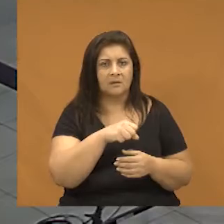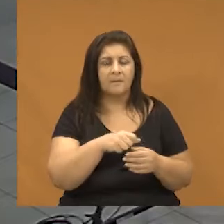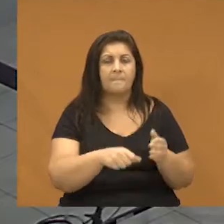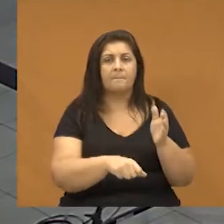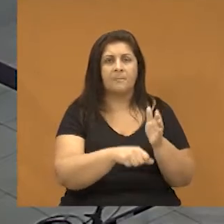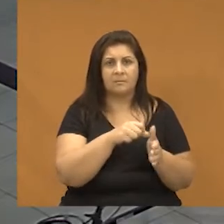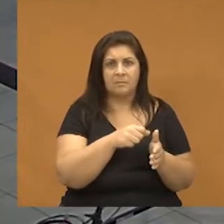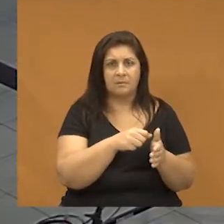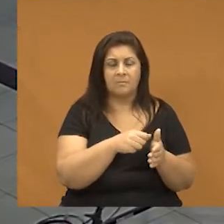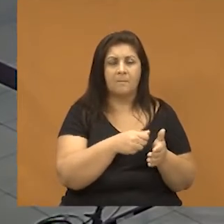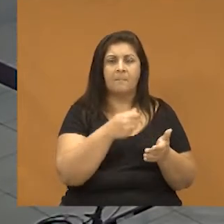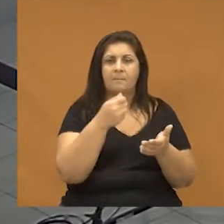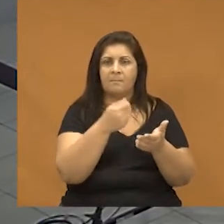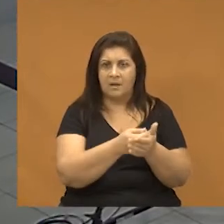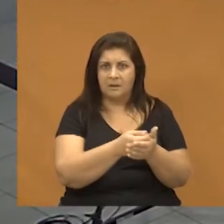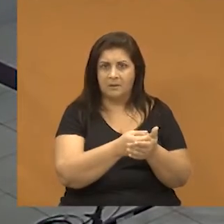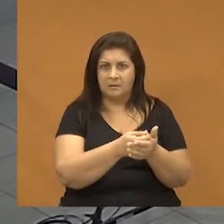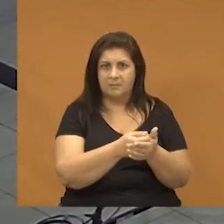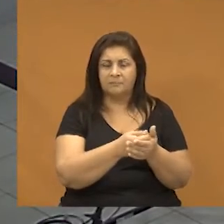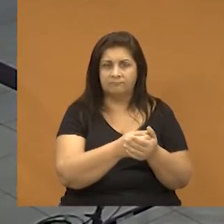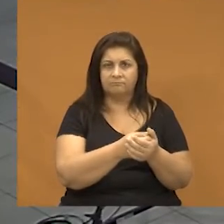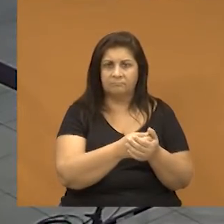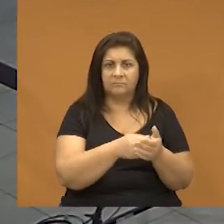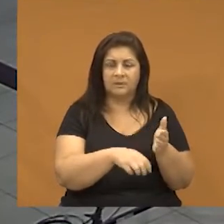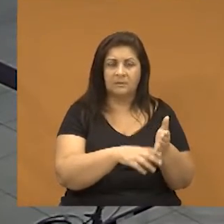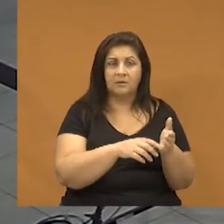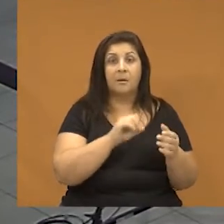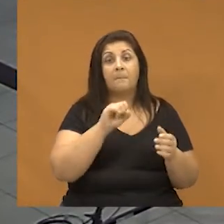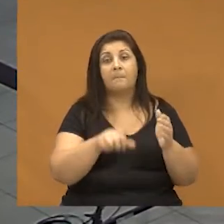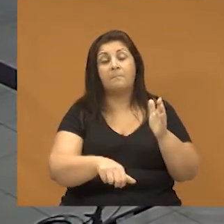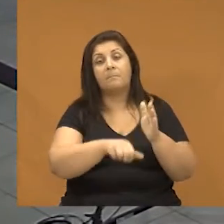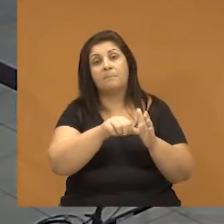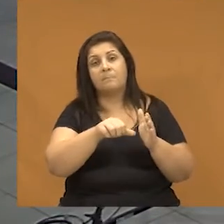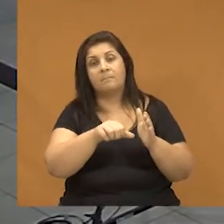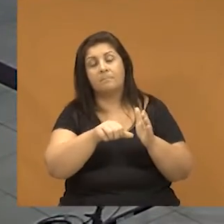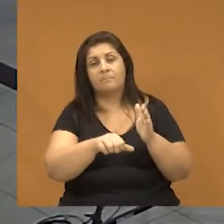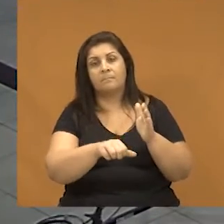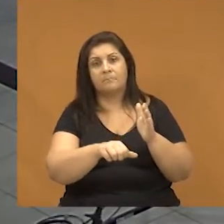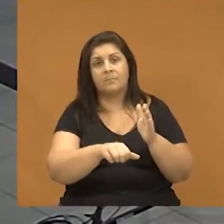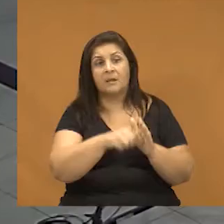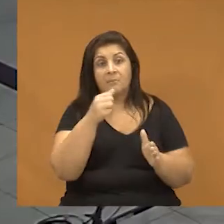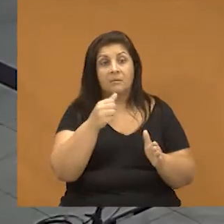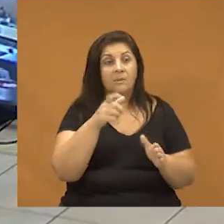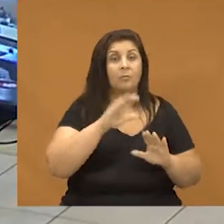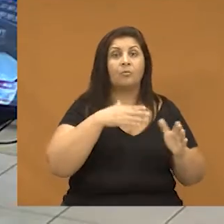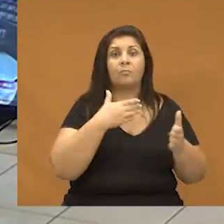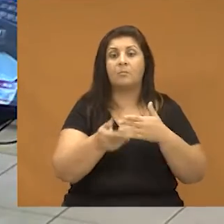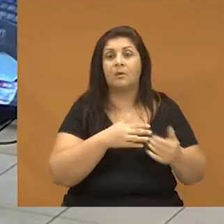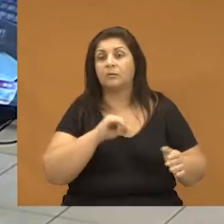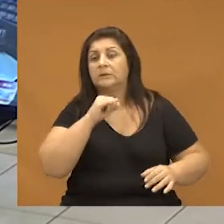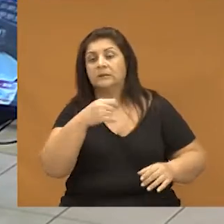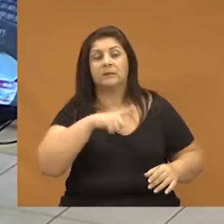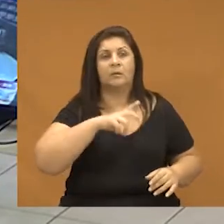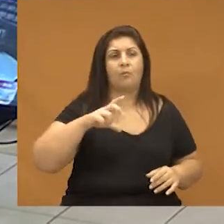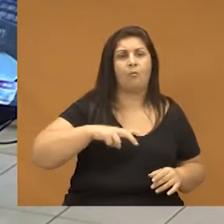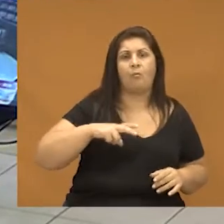FA, que a gente chama, que é a ficha de atendimento. Para salvar a vida do paciente, se for em risco, ninguém vai questionar se ele tem convênio